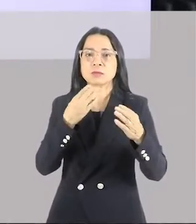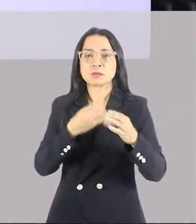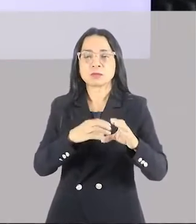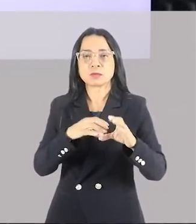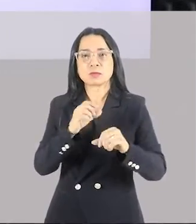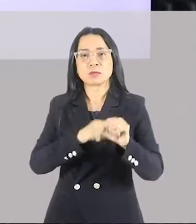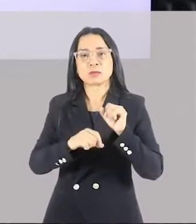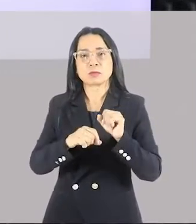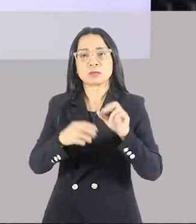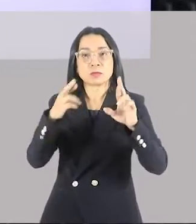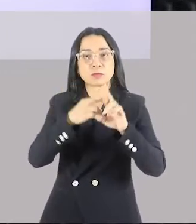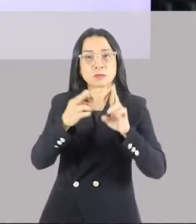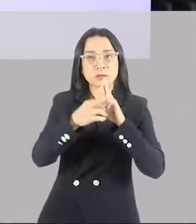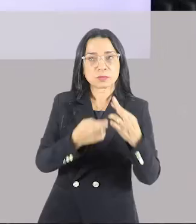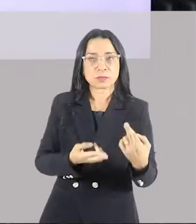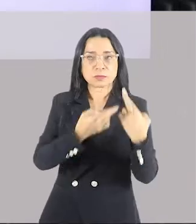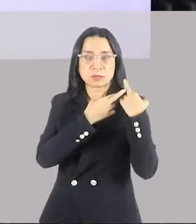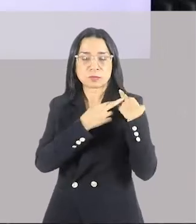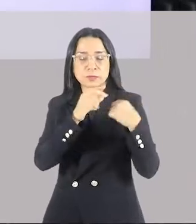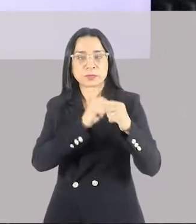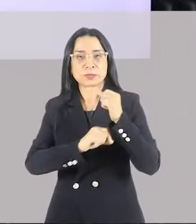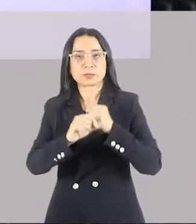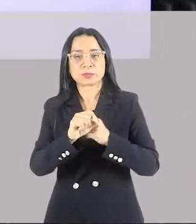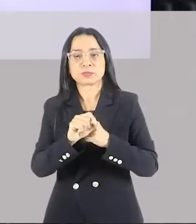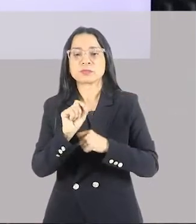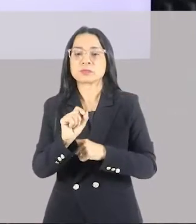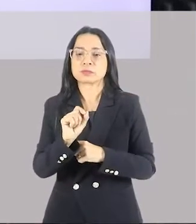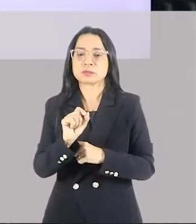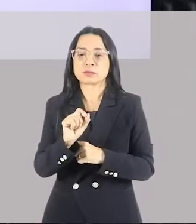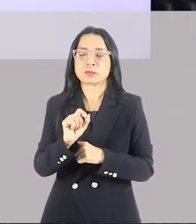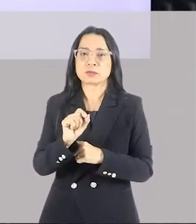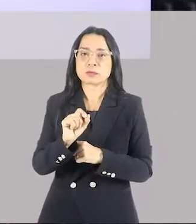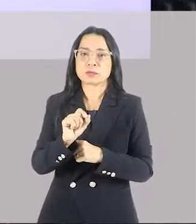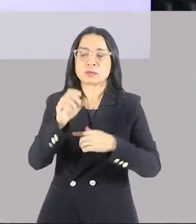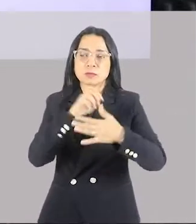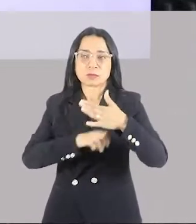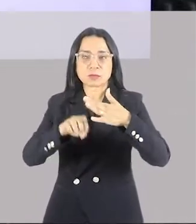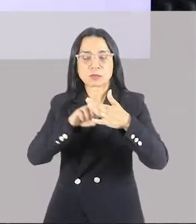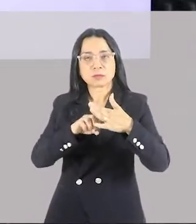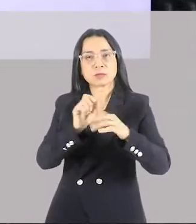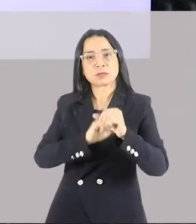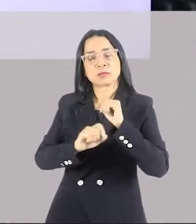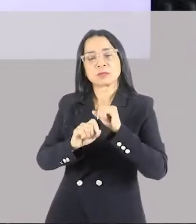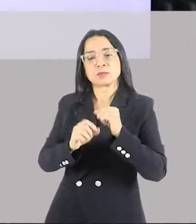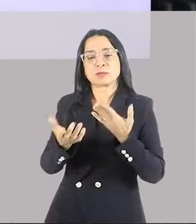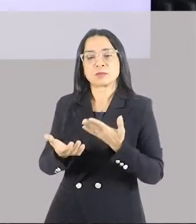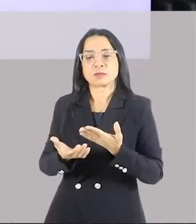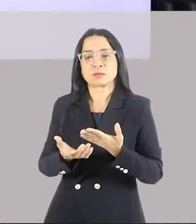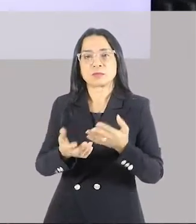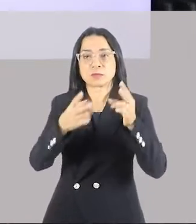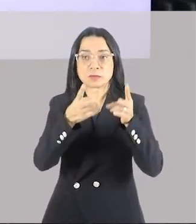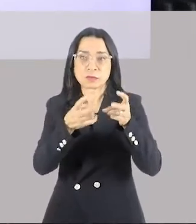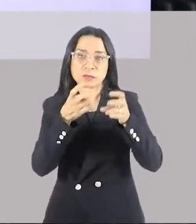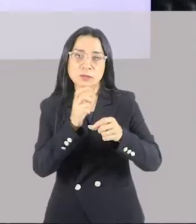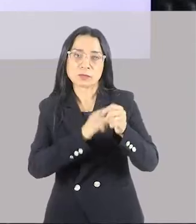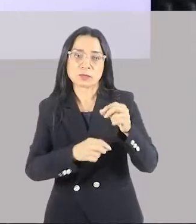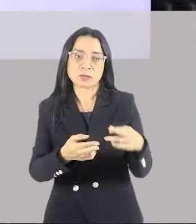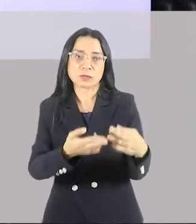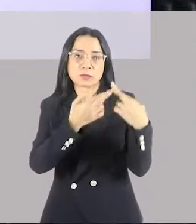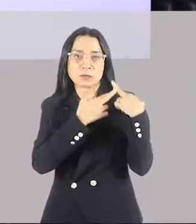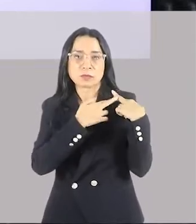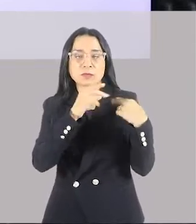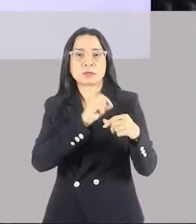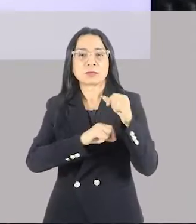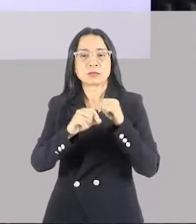sobre a responsabilidade, a responsabilização, no caso das empresas concessionárias. Então, fique atento que a